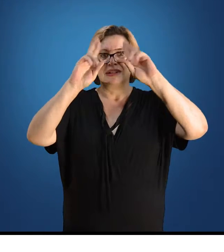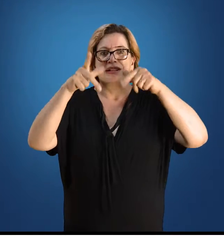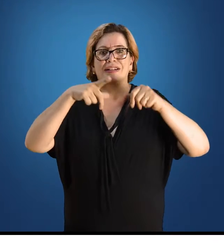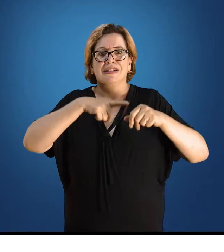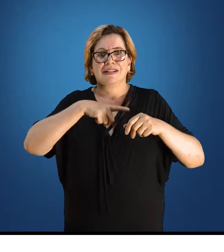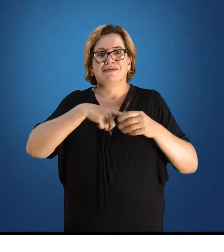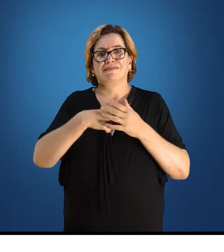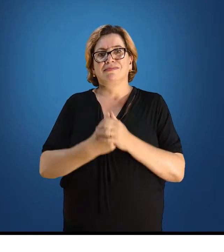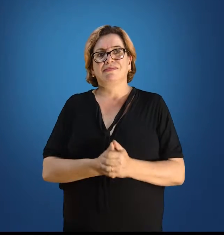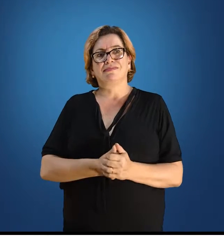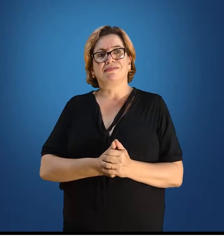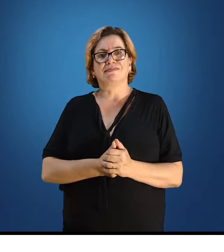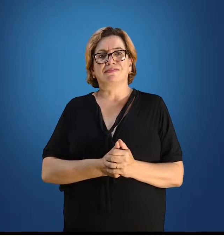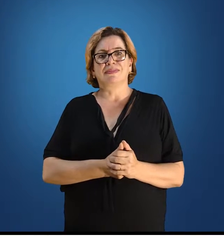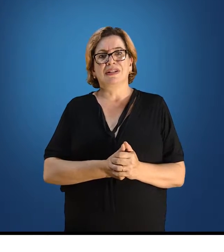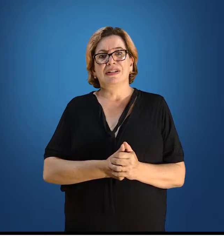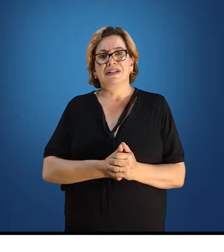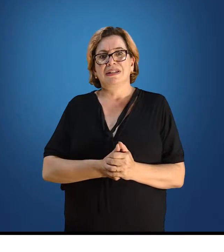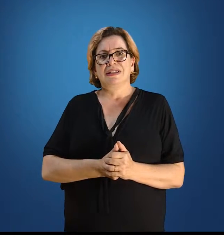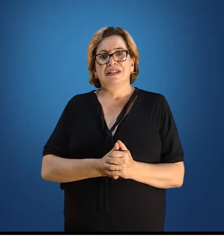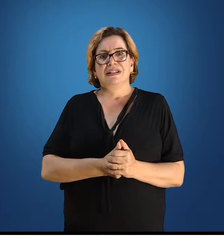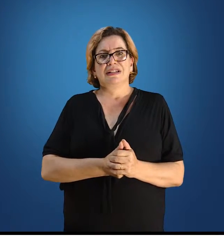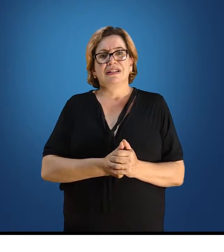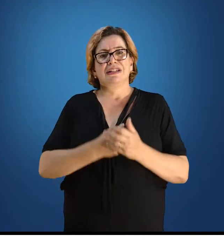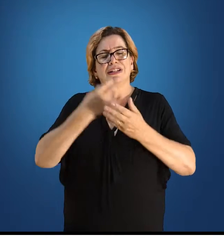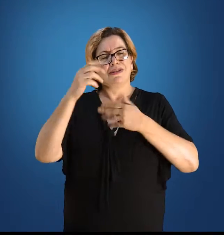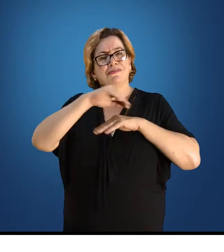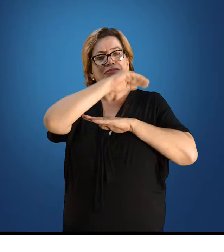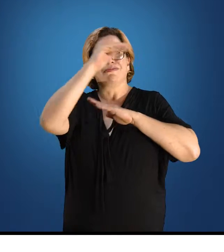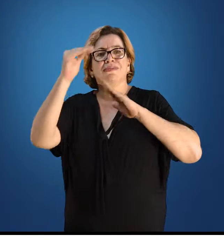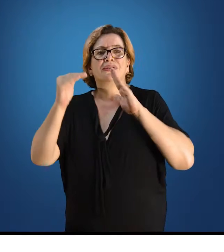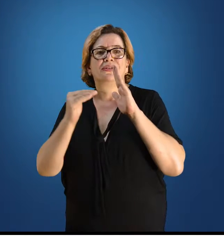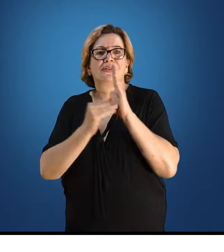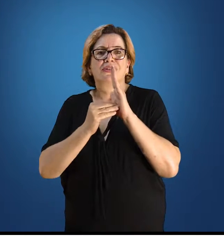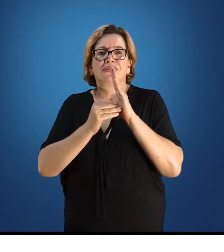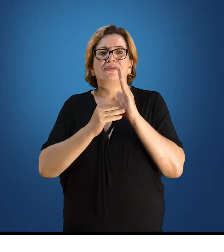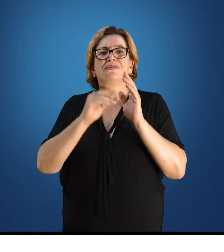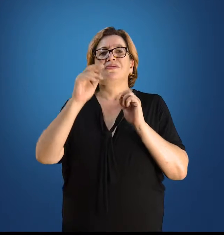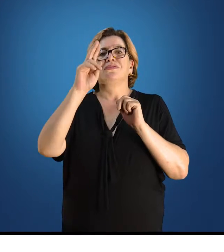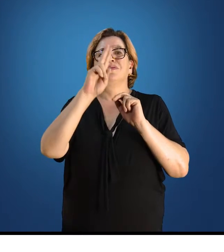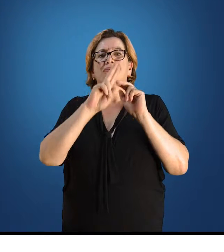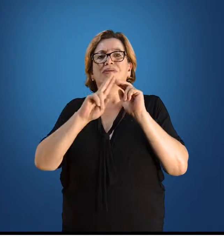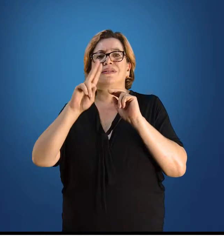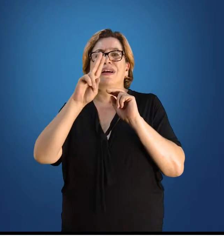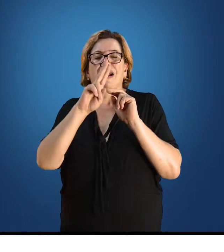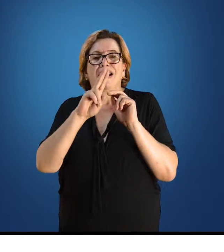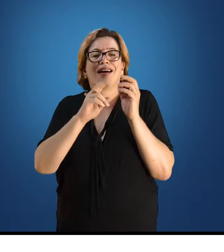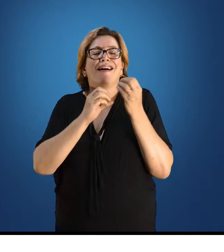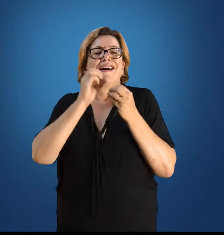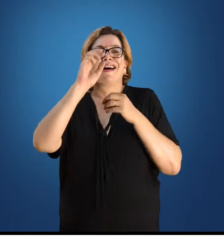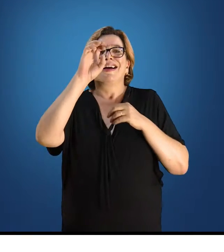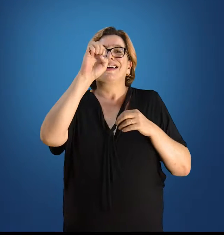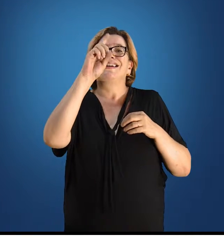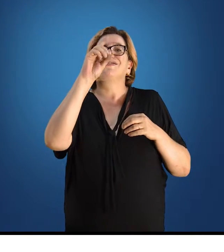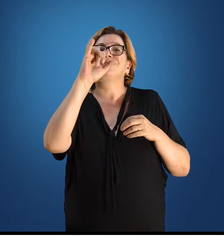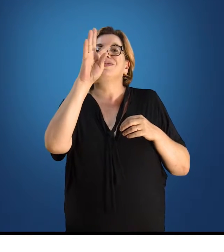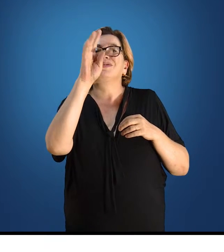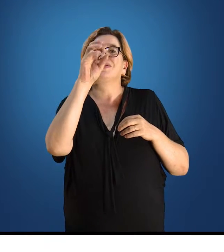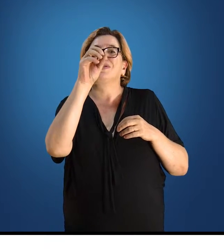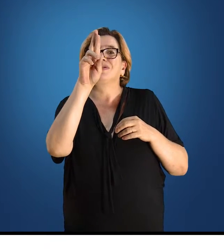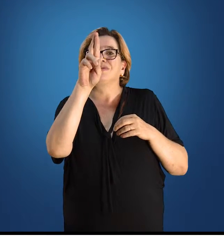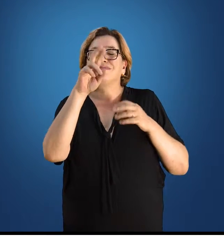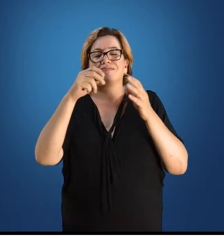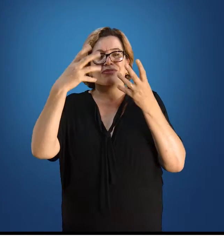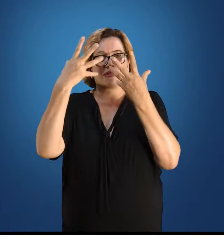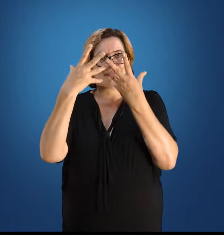rigor. Tá? E, finalmente, utilizar um editor de texto aceito pela editora ou por quem vai receber